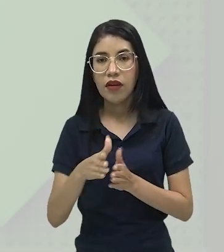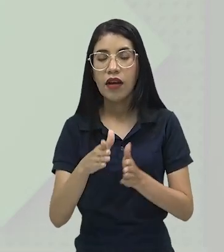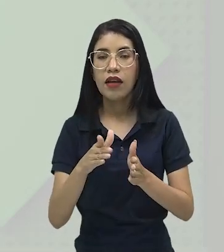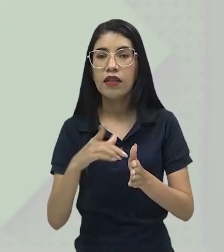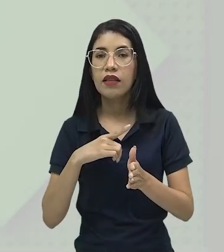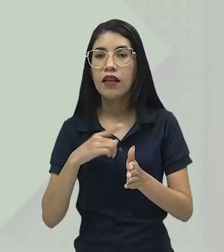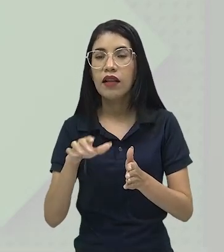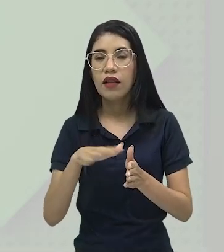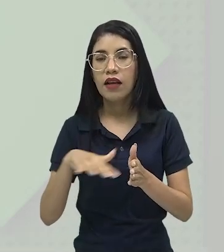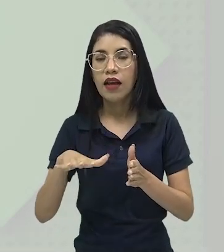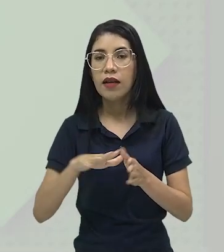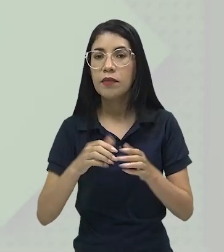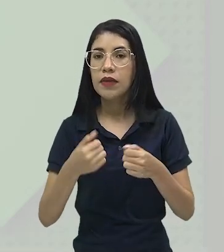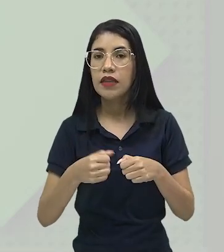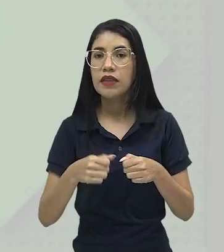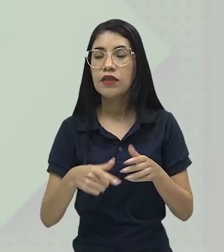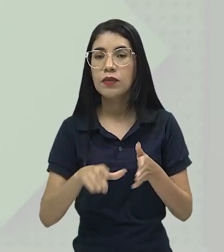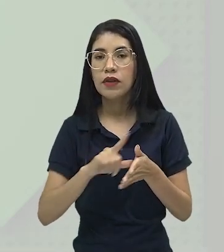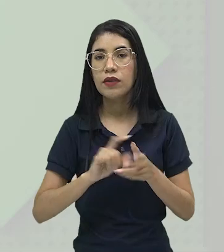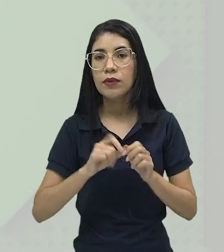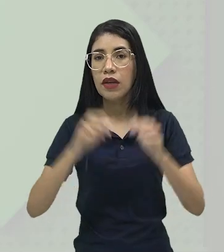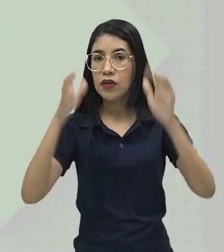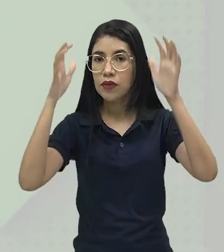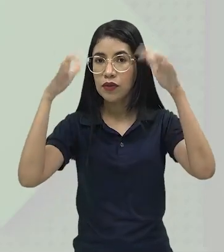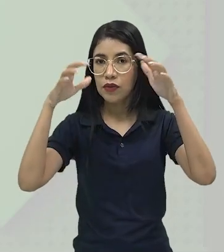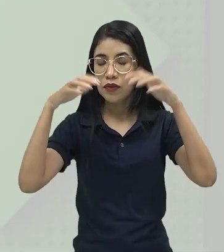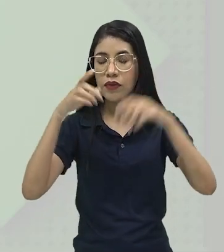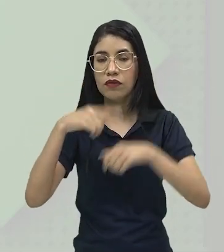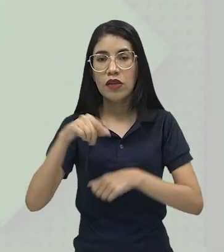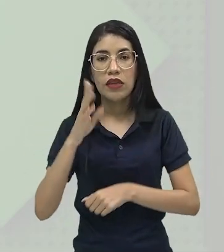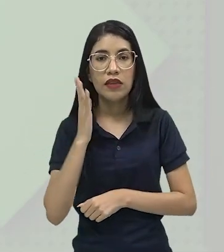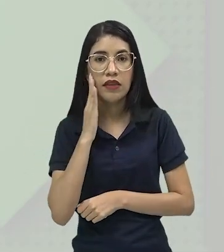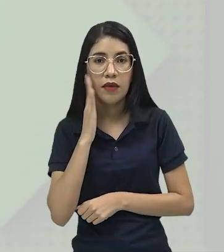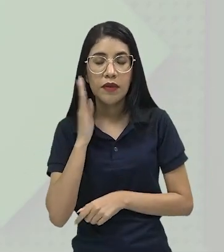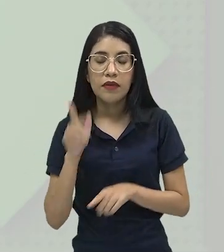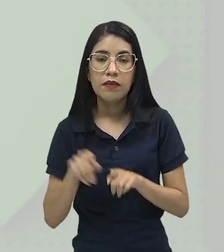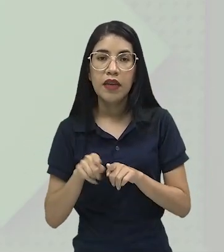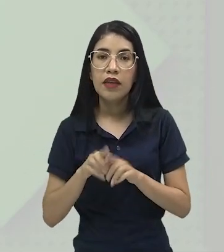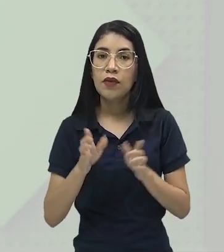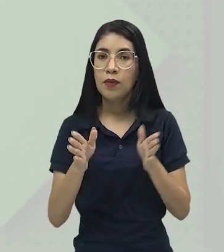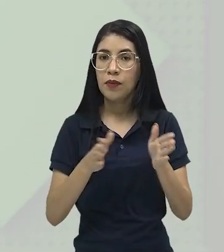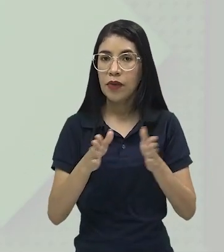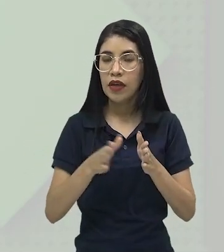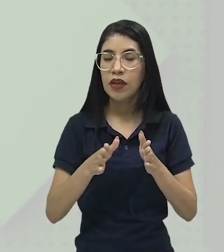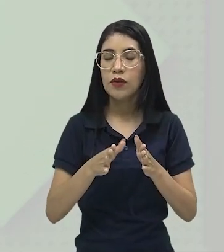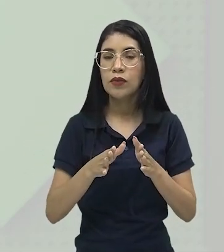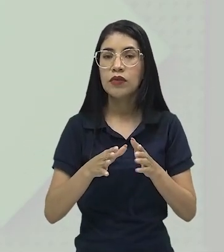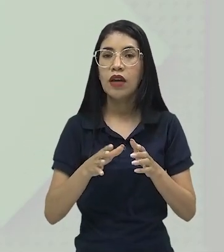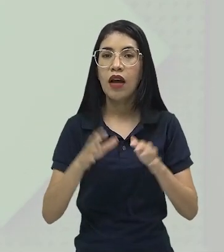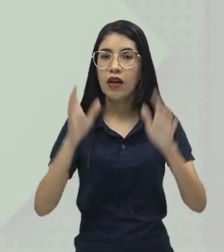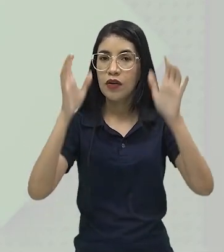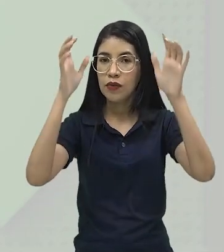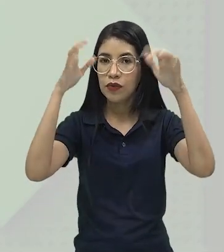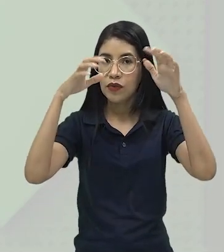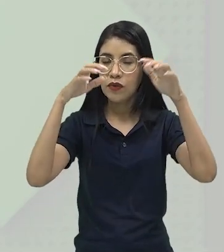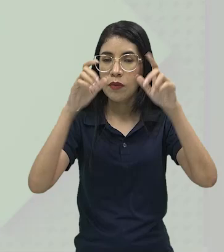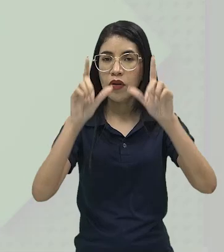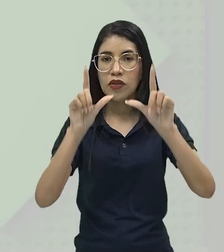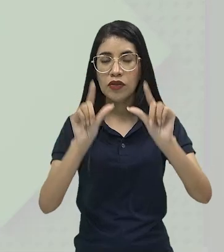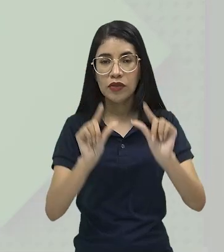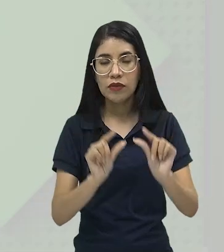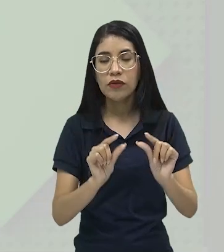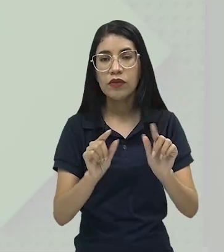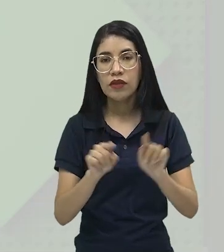naqueles lagos, foi necessário chuva. E você sabe que em alguns momentos essa chuva ela pode ali, né, ter uma